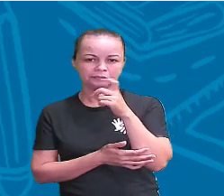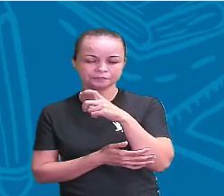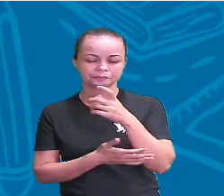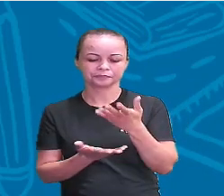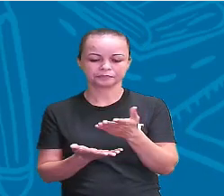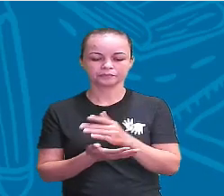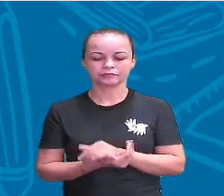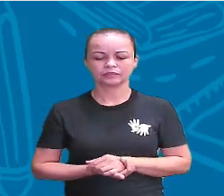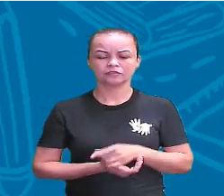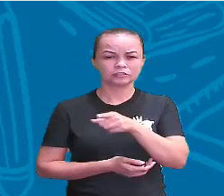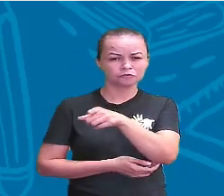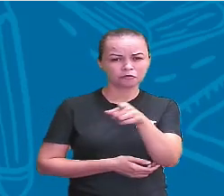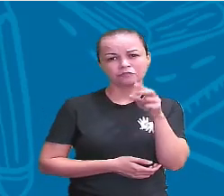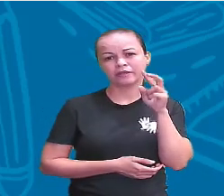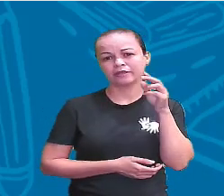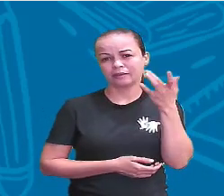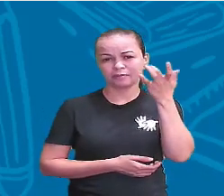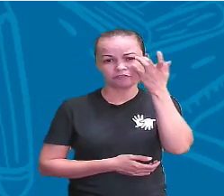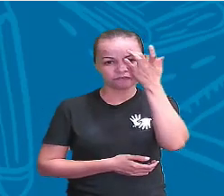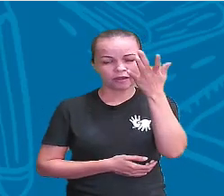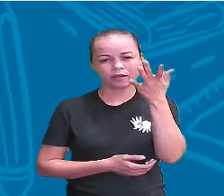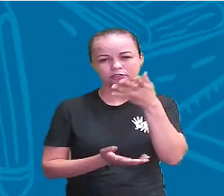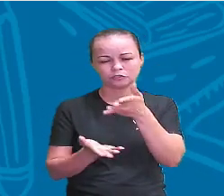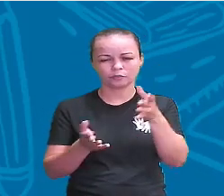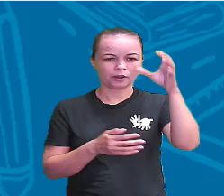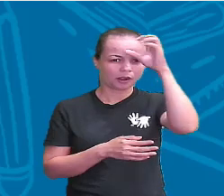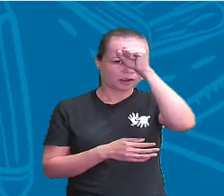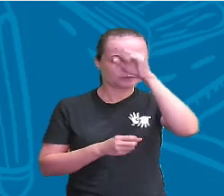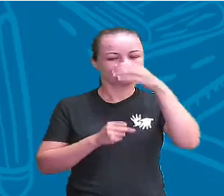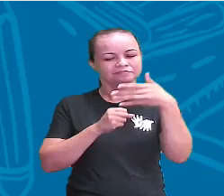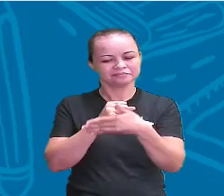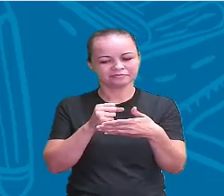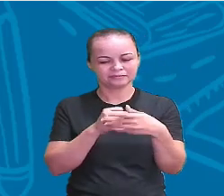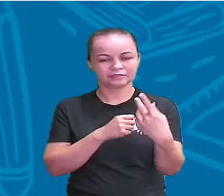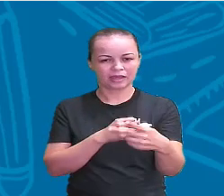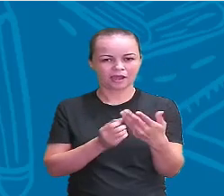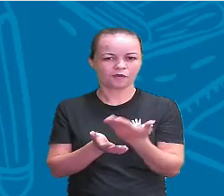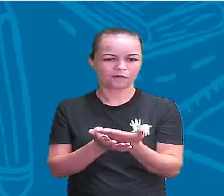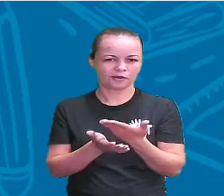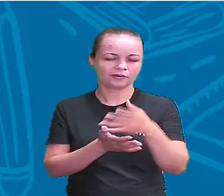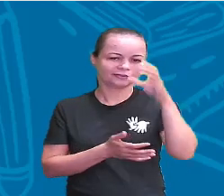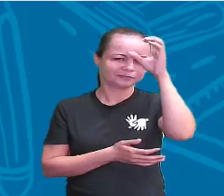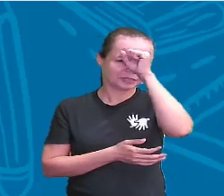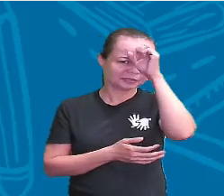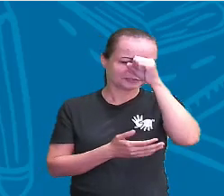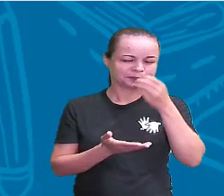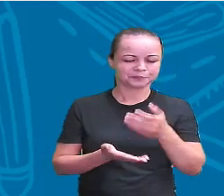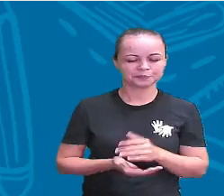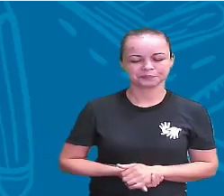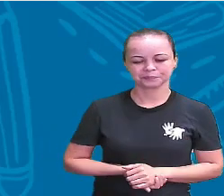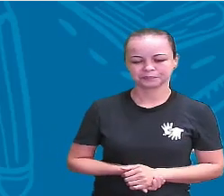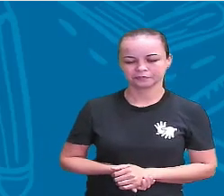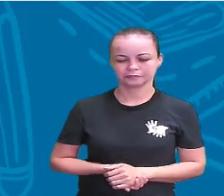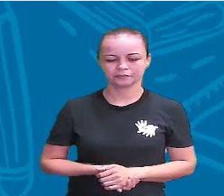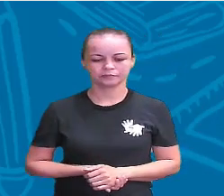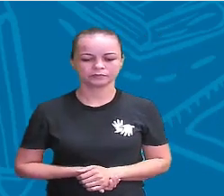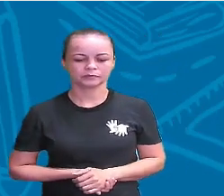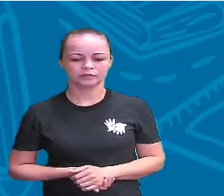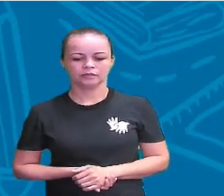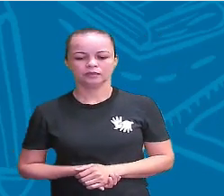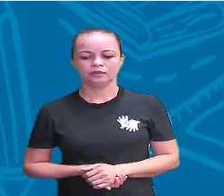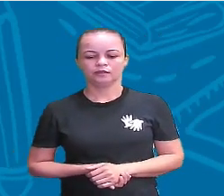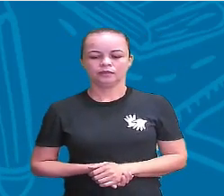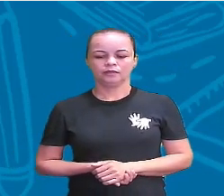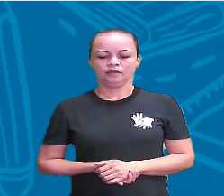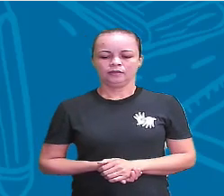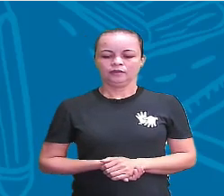ser muito fácil, né, baseado naquilo que aprendemos na nossa aula de ciências, né? Dizemos que